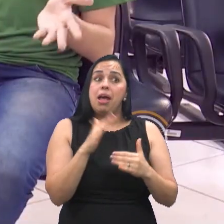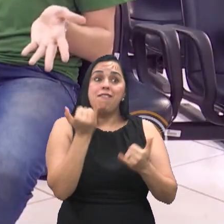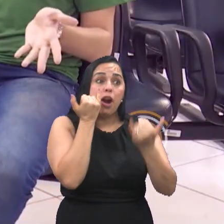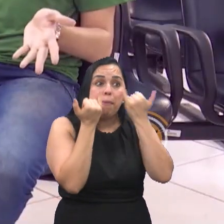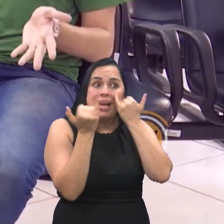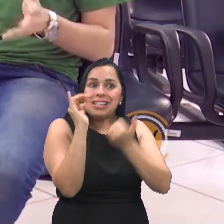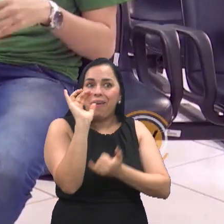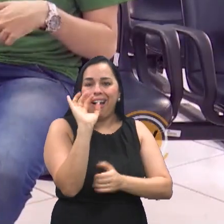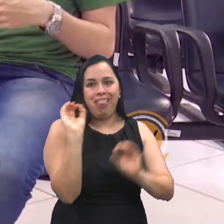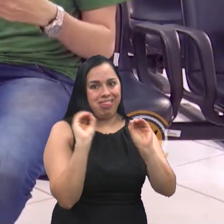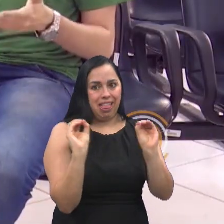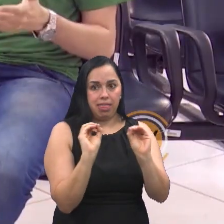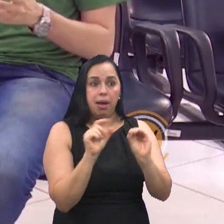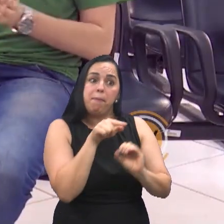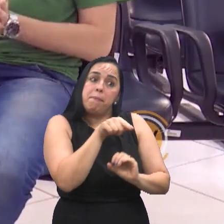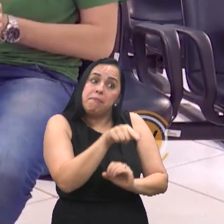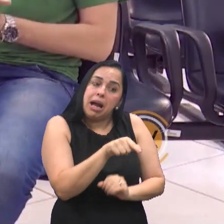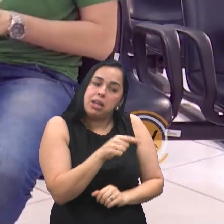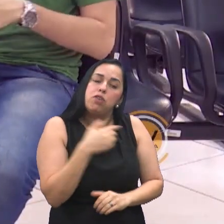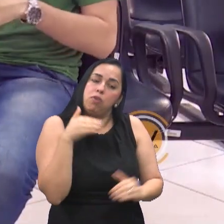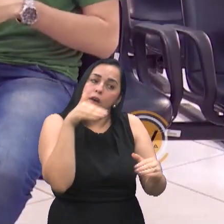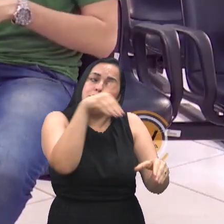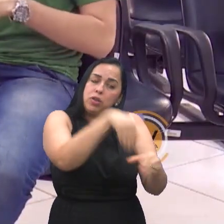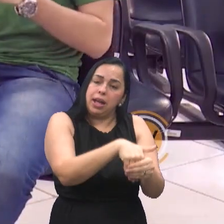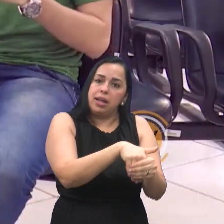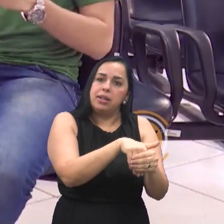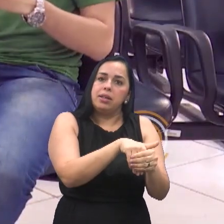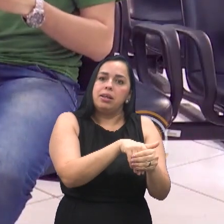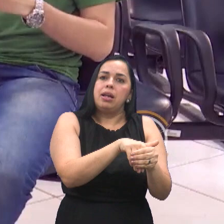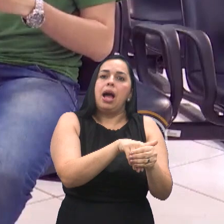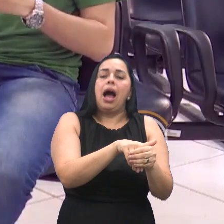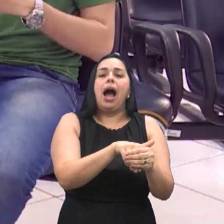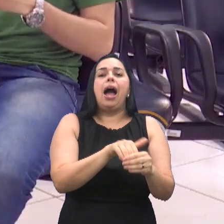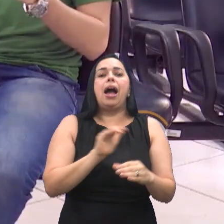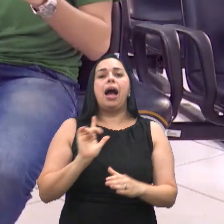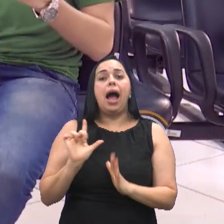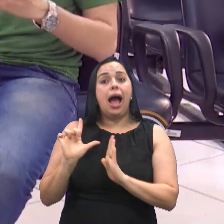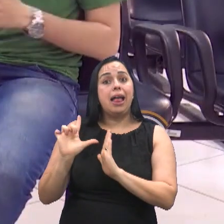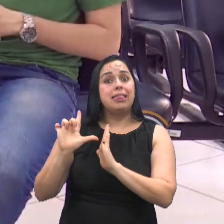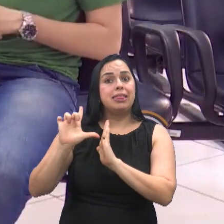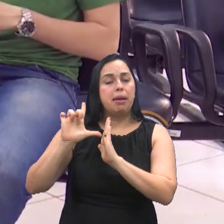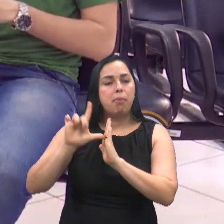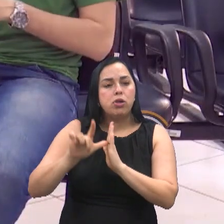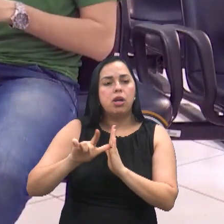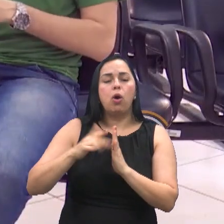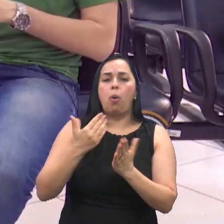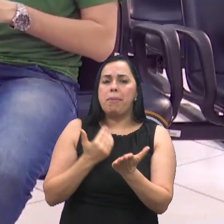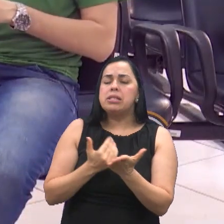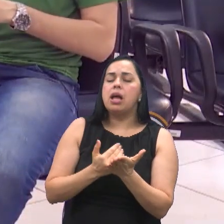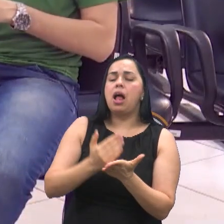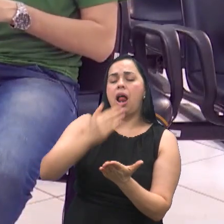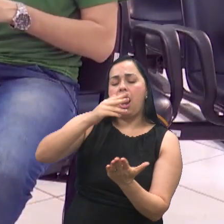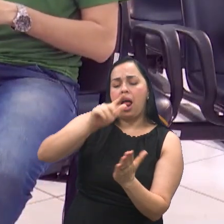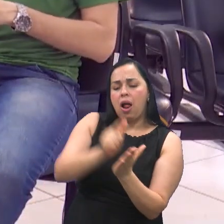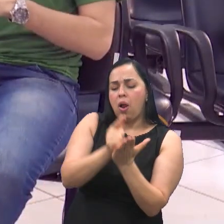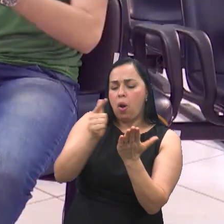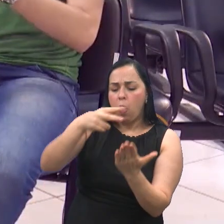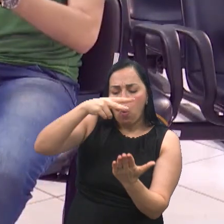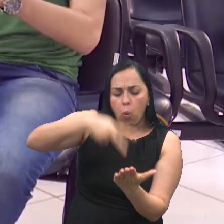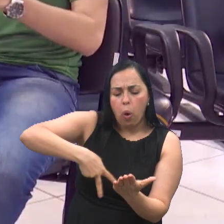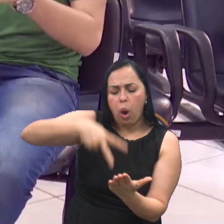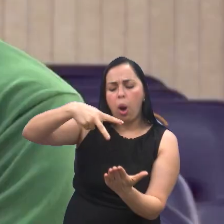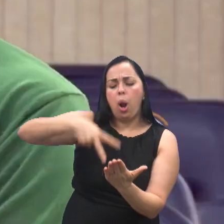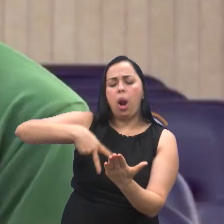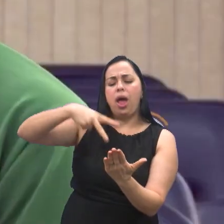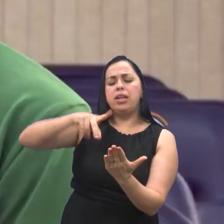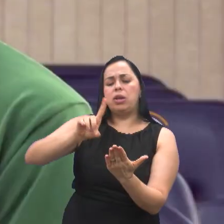um cara combativo, e votei nele. Aí, a partir do momento que eu fui lendo, não só os autores de